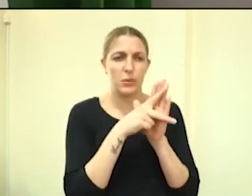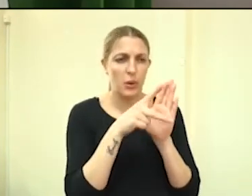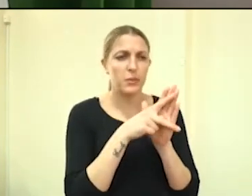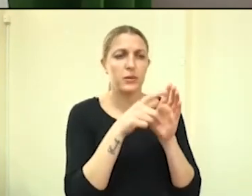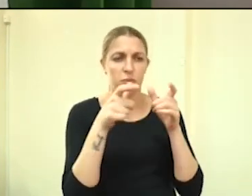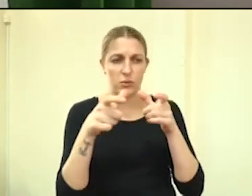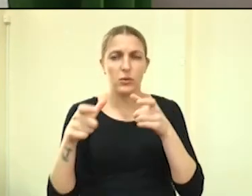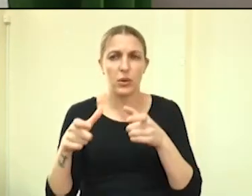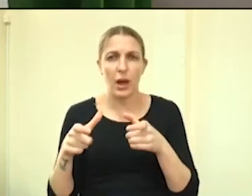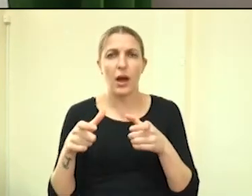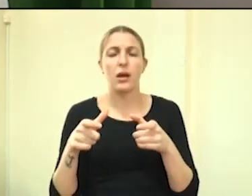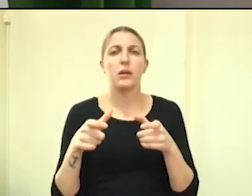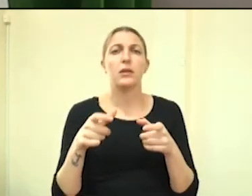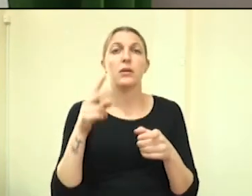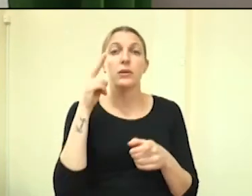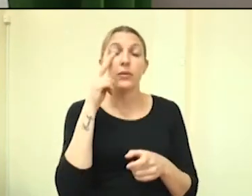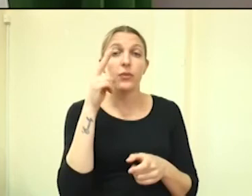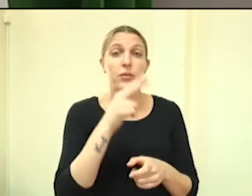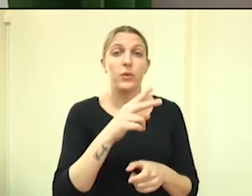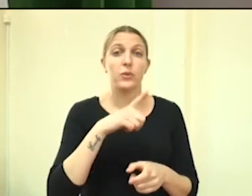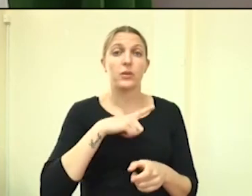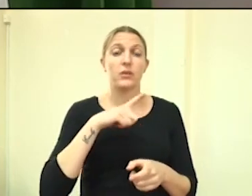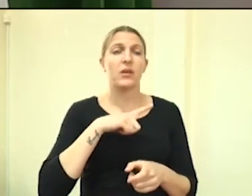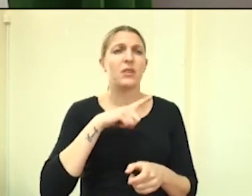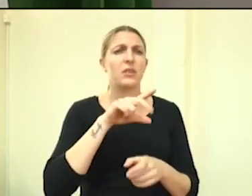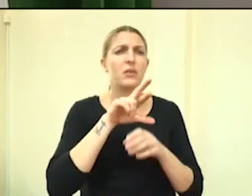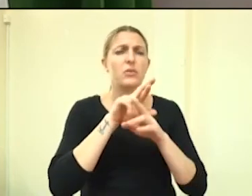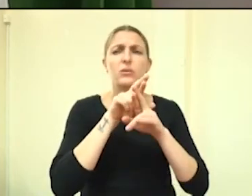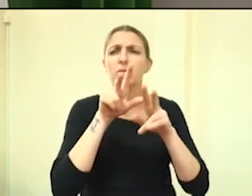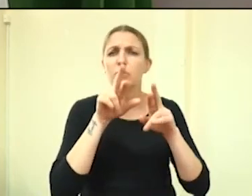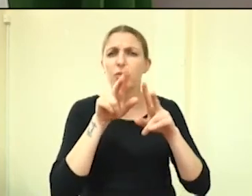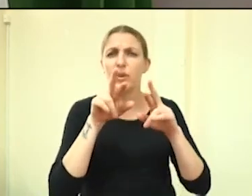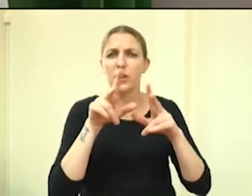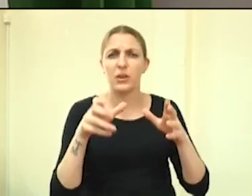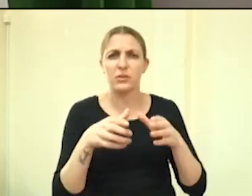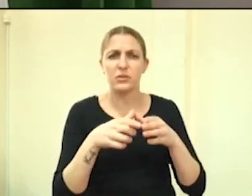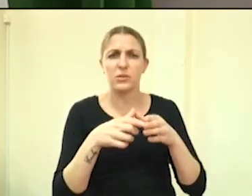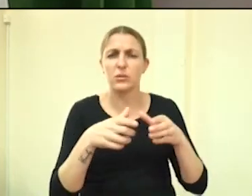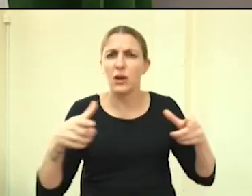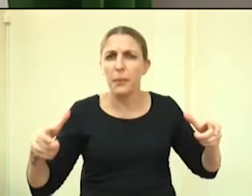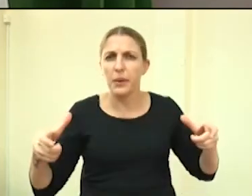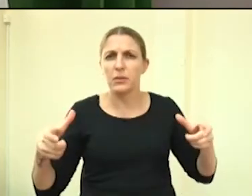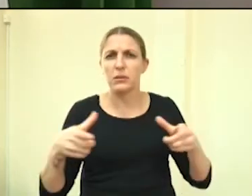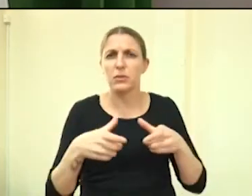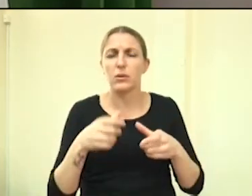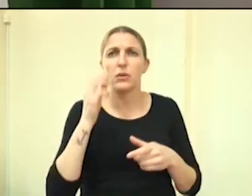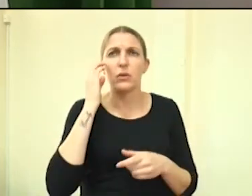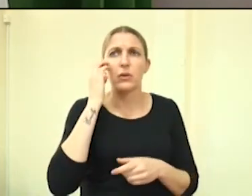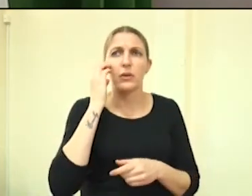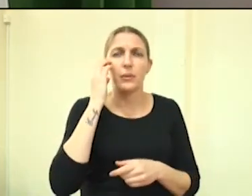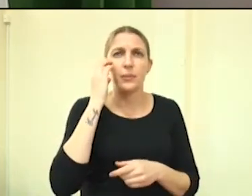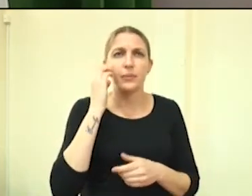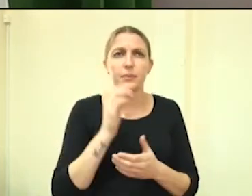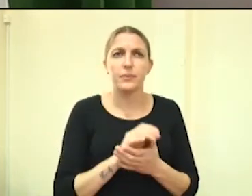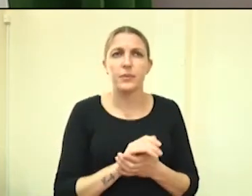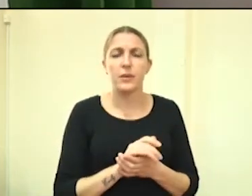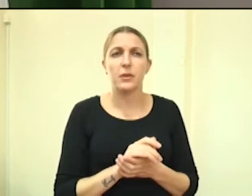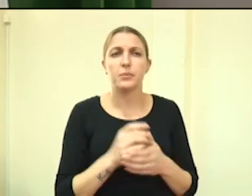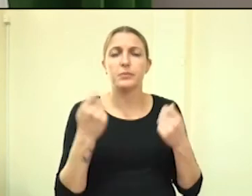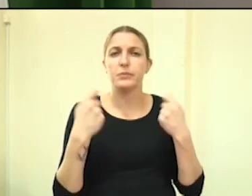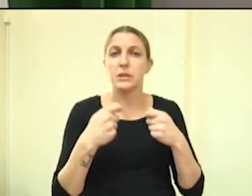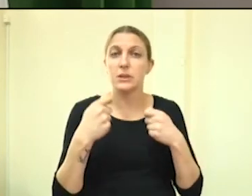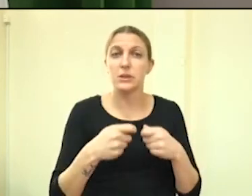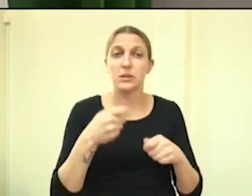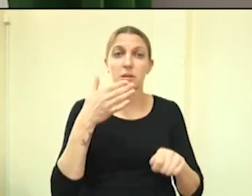se verificou uma diferença na metragem. Então, a declaração, ela precisa